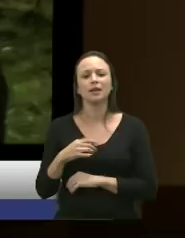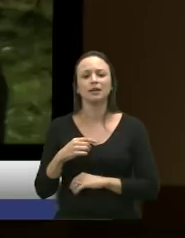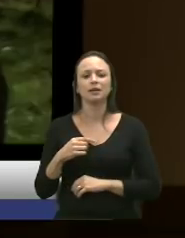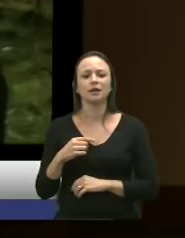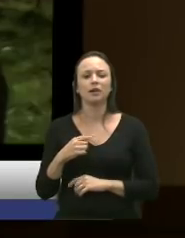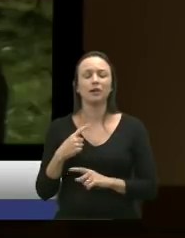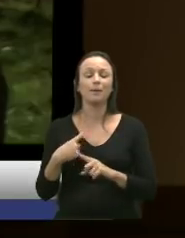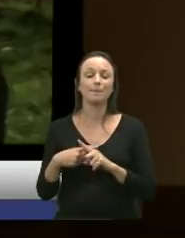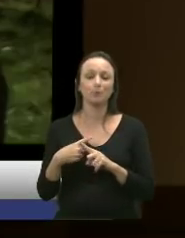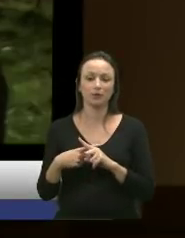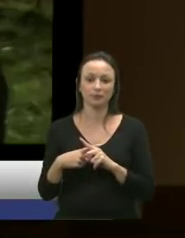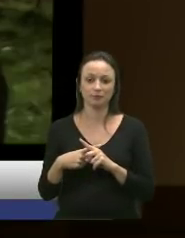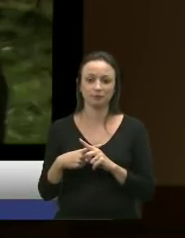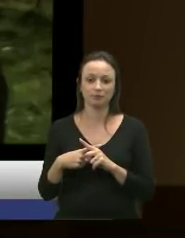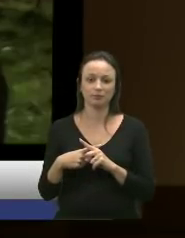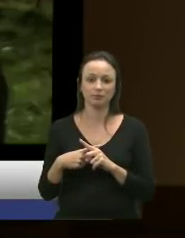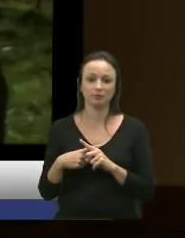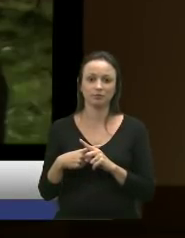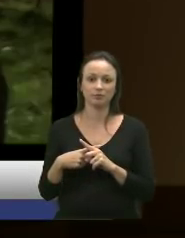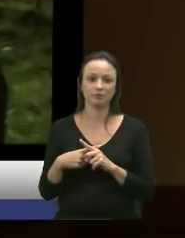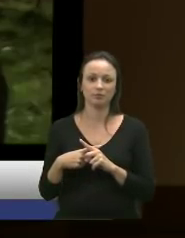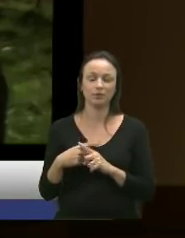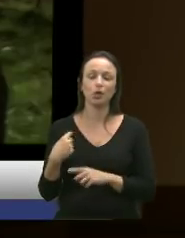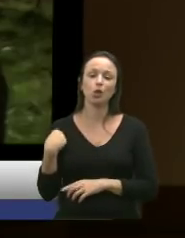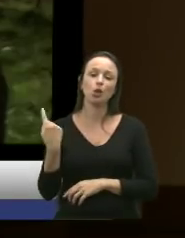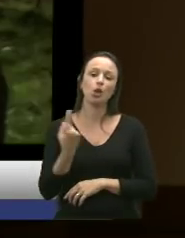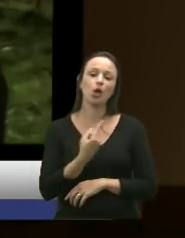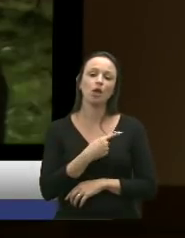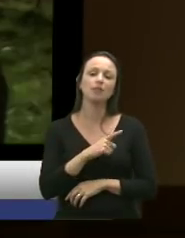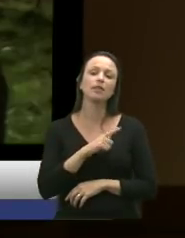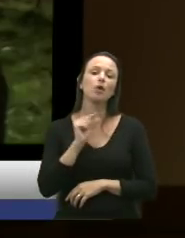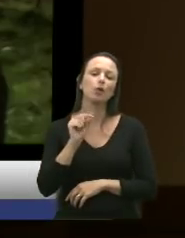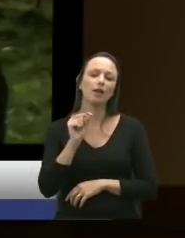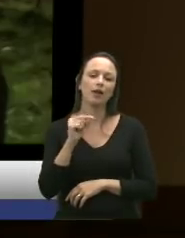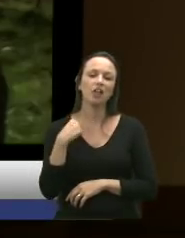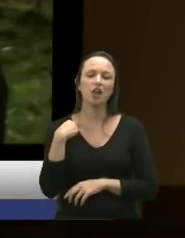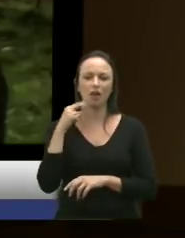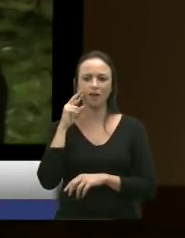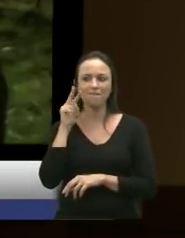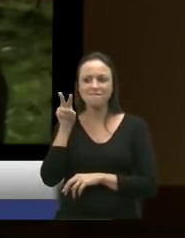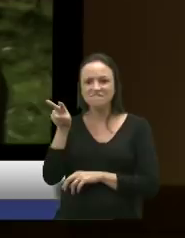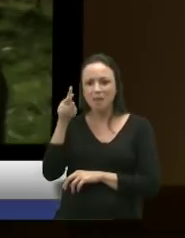porque nós somos assim, nós temos a tendência em rotular, não é?